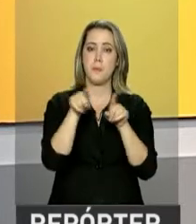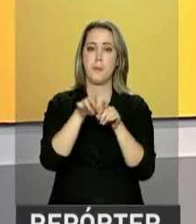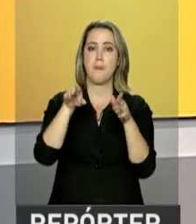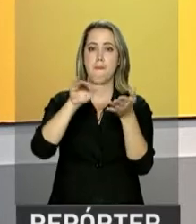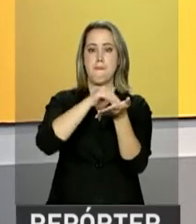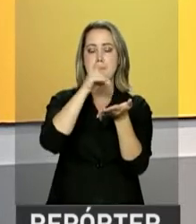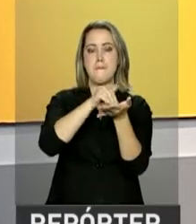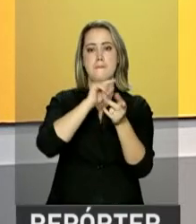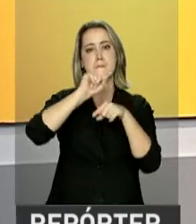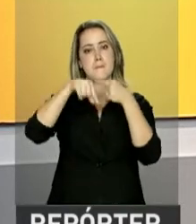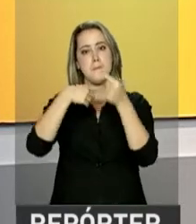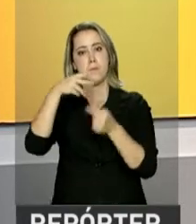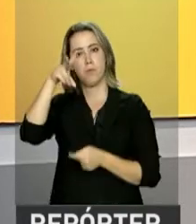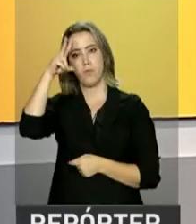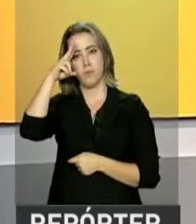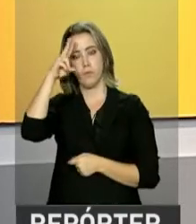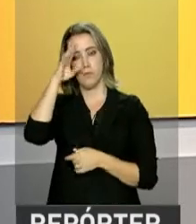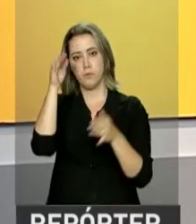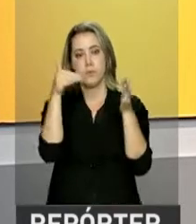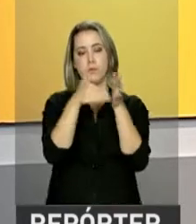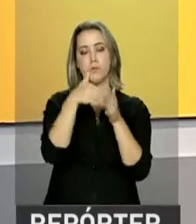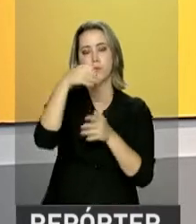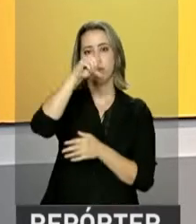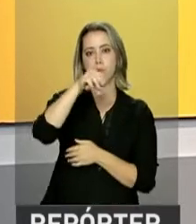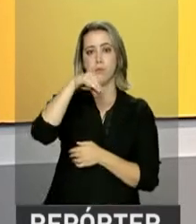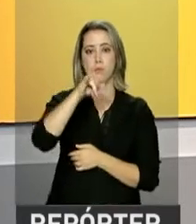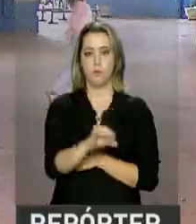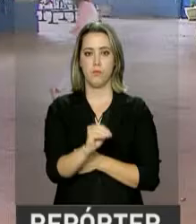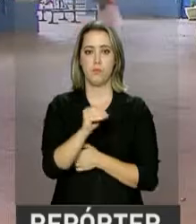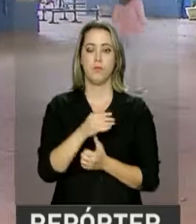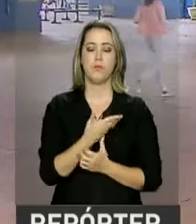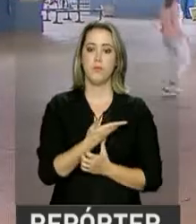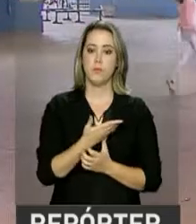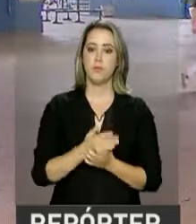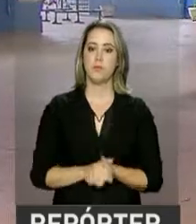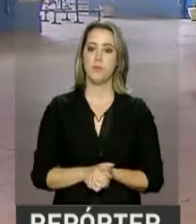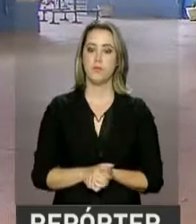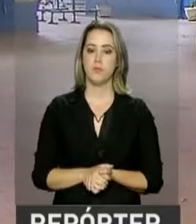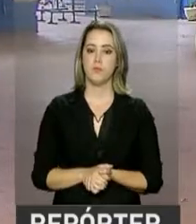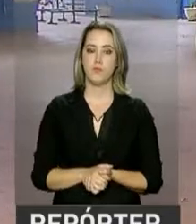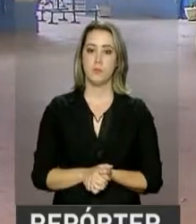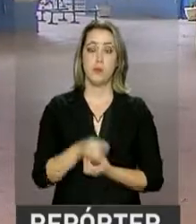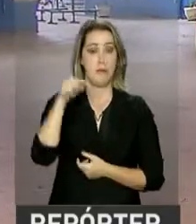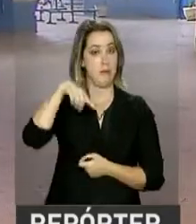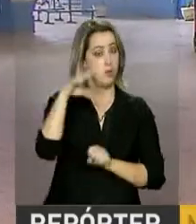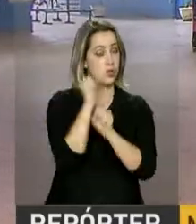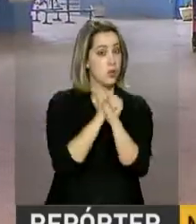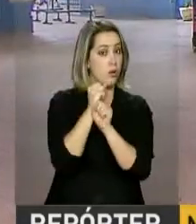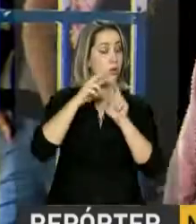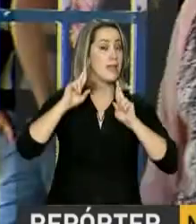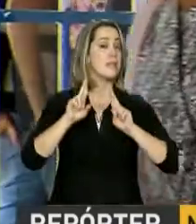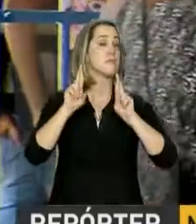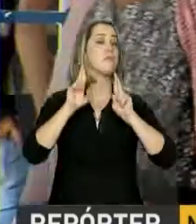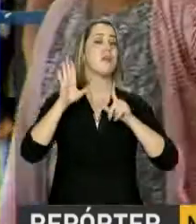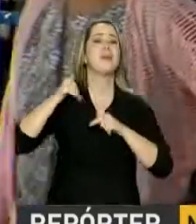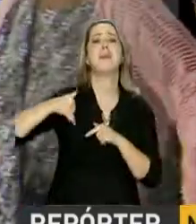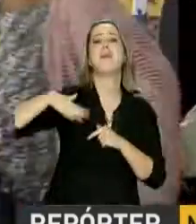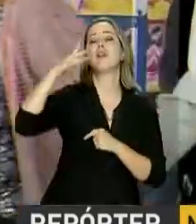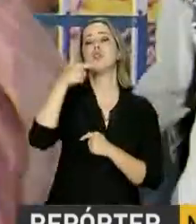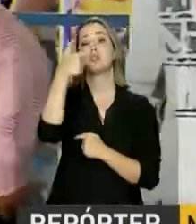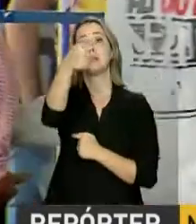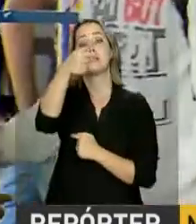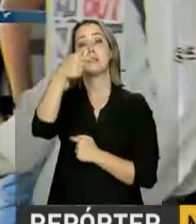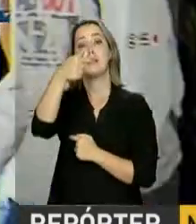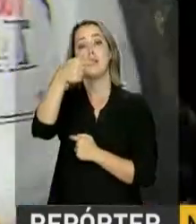começam na próxima segunda-feira e vão até o dia 19 de maio neste ano são esperadas sete milhões